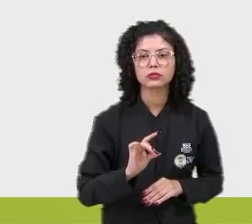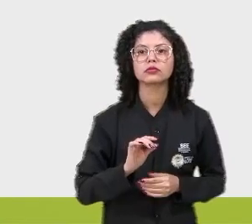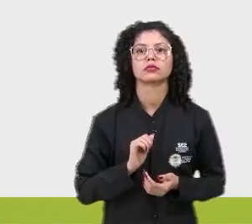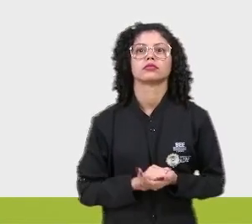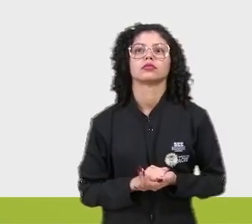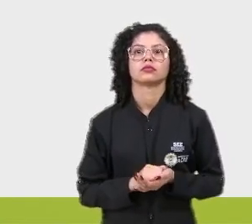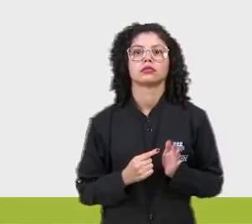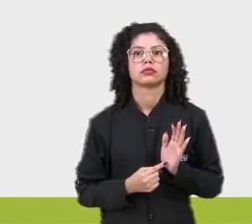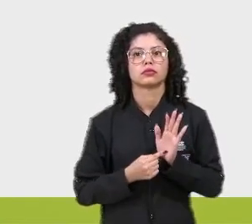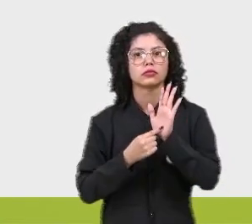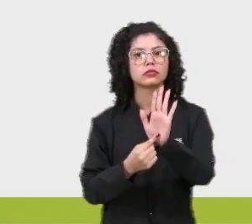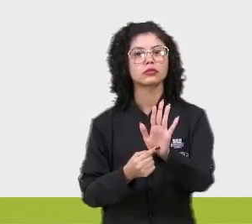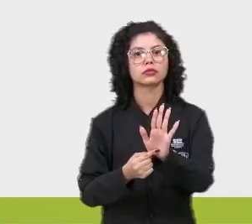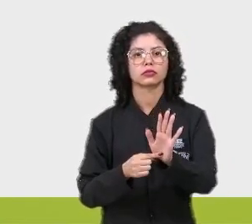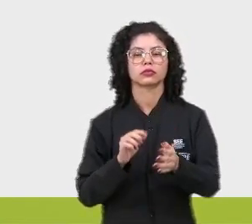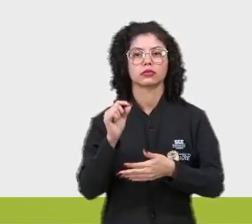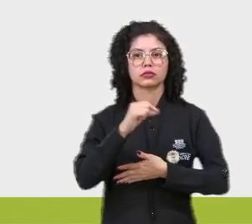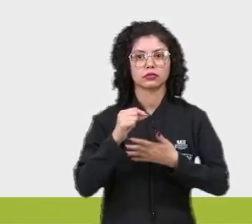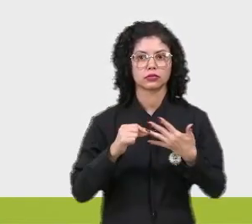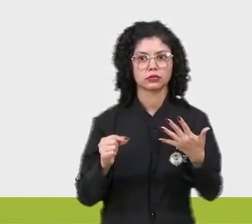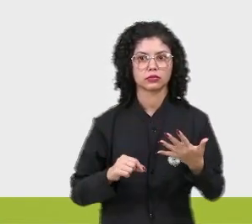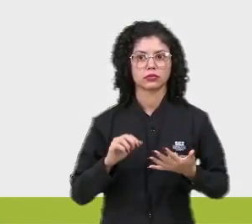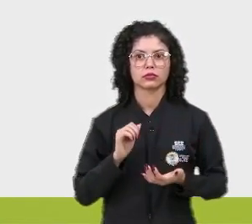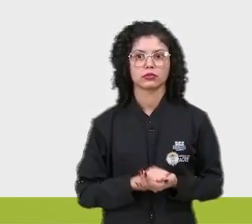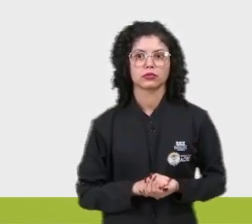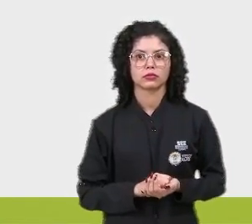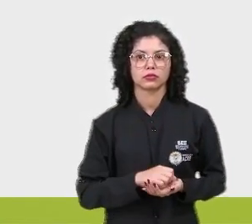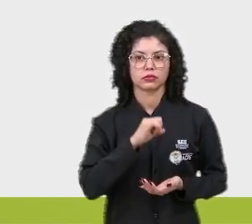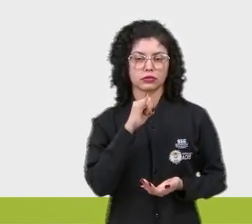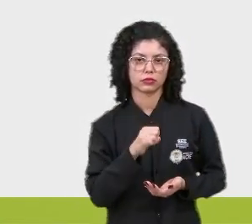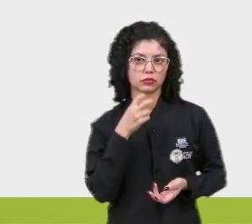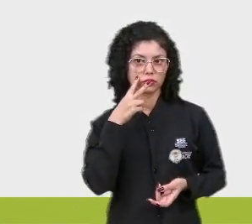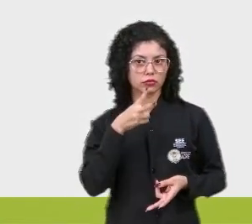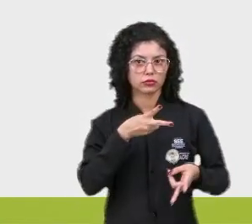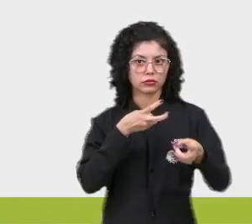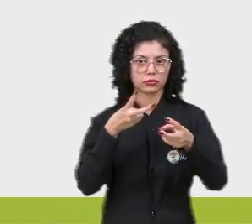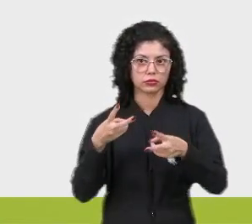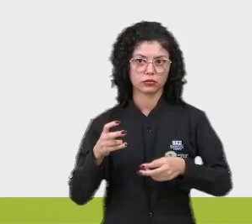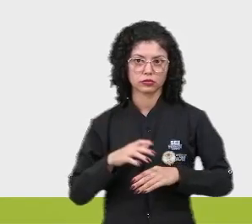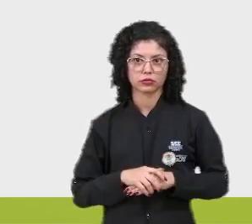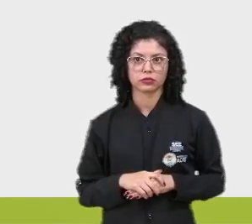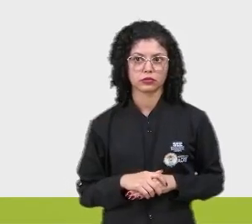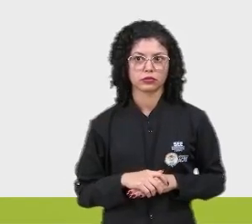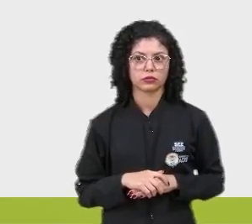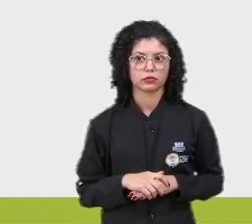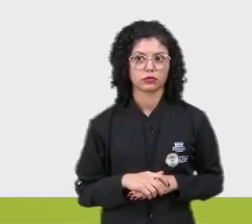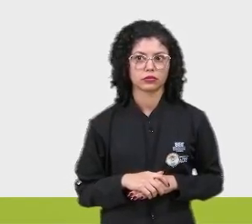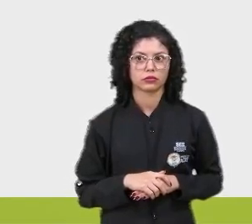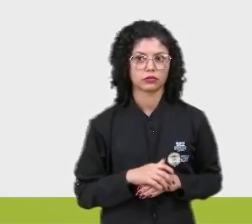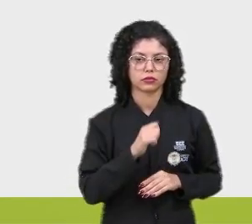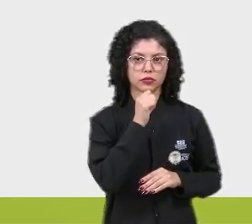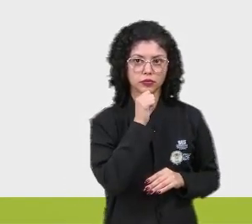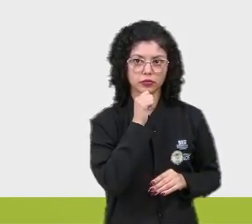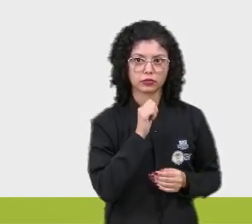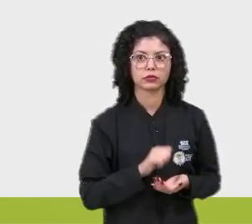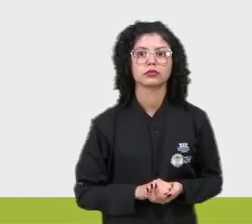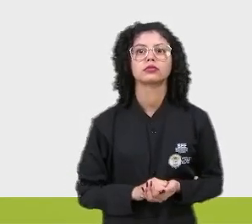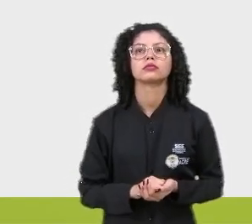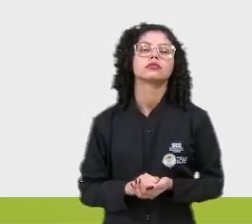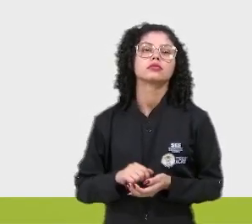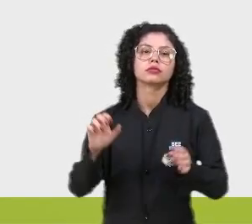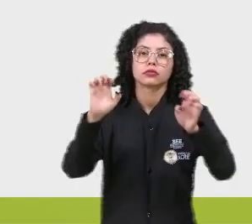dessa representa o elemento químico carbono. Se você observar, por exemplo, aqui um carbono que esteja bem no